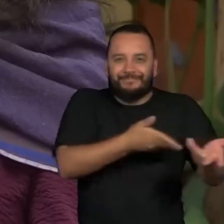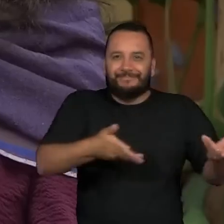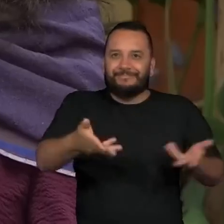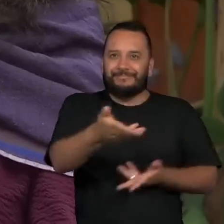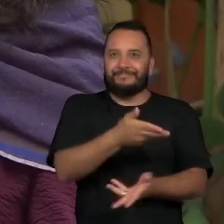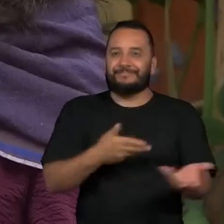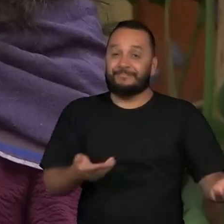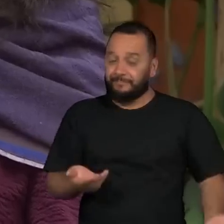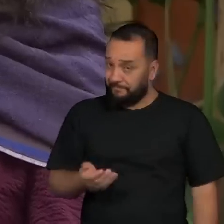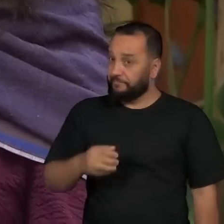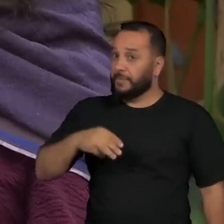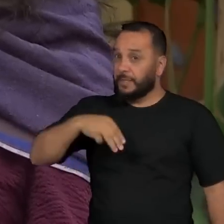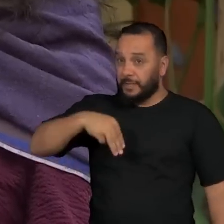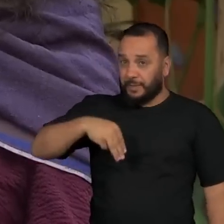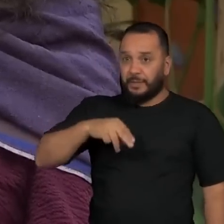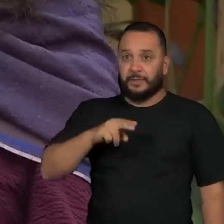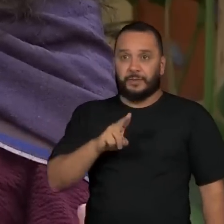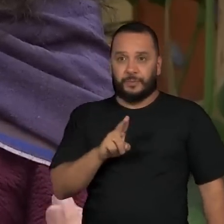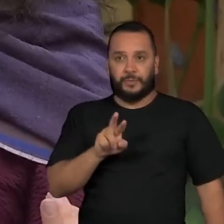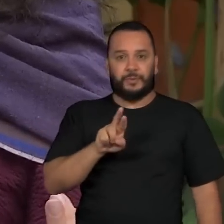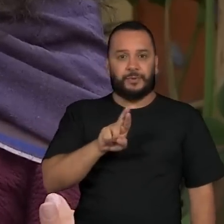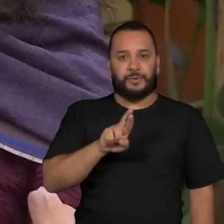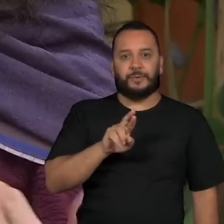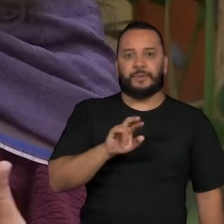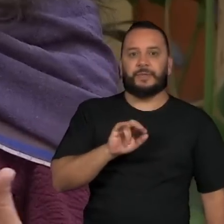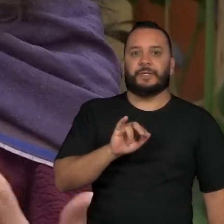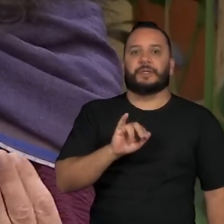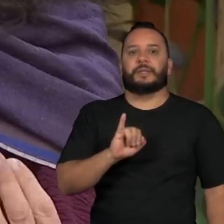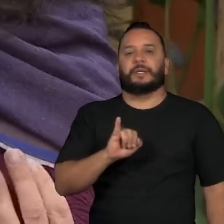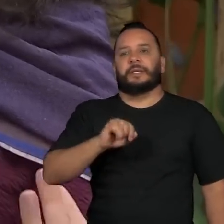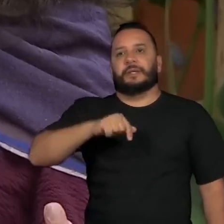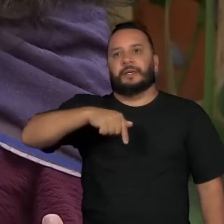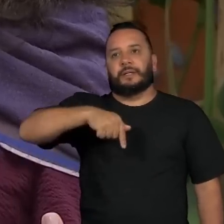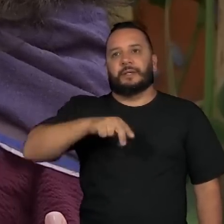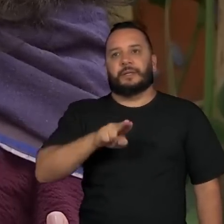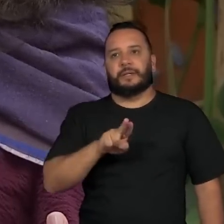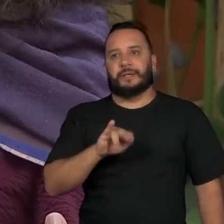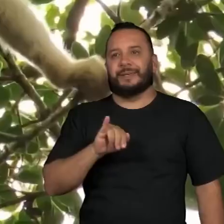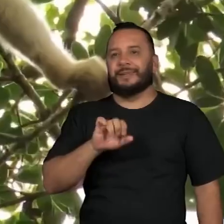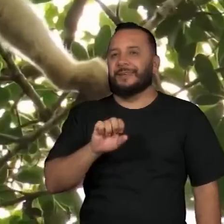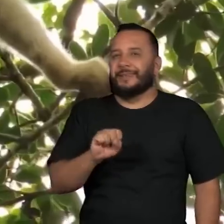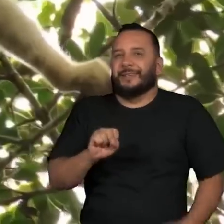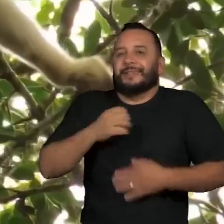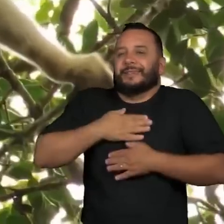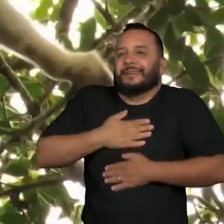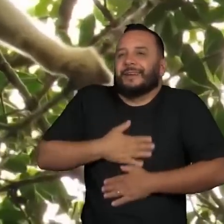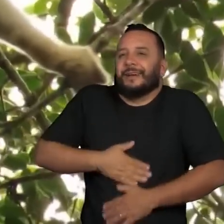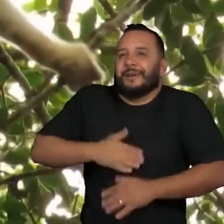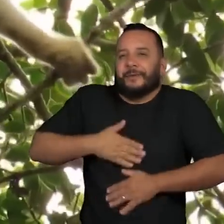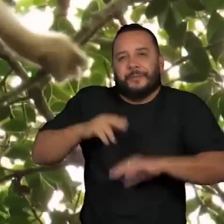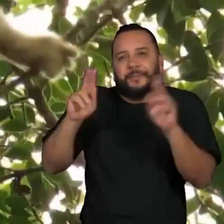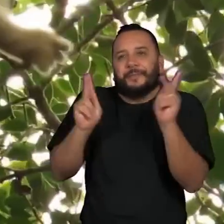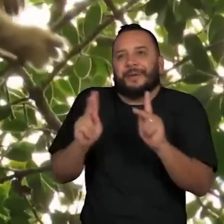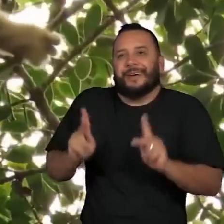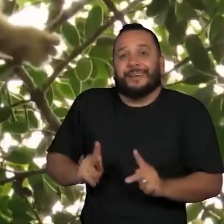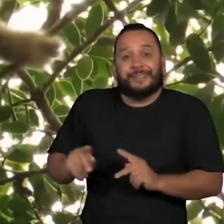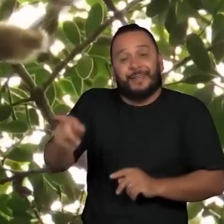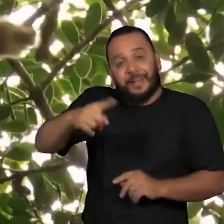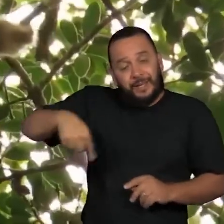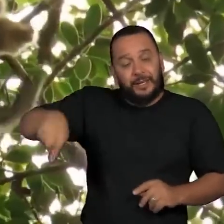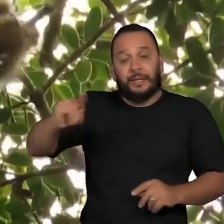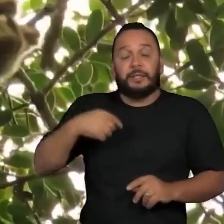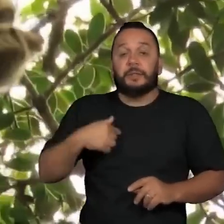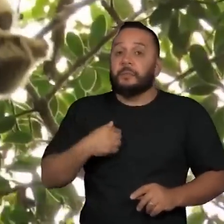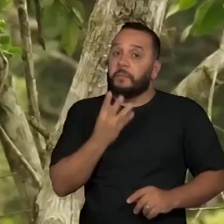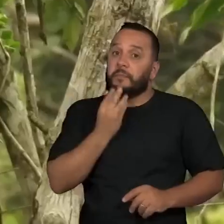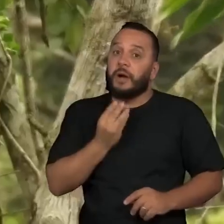Que os muriquis são completamente pacíficos, tanto os machos, tanto os fêmeas são